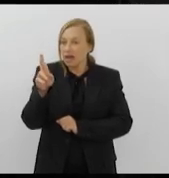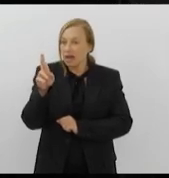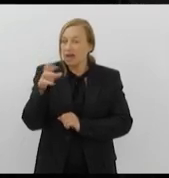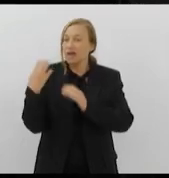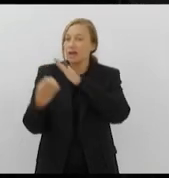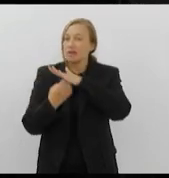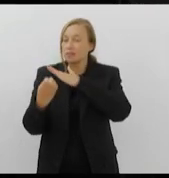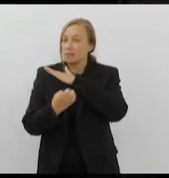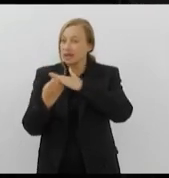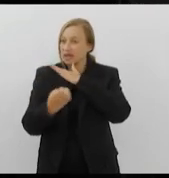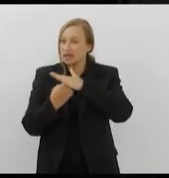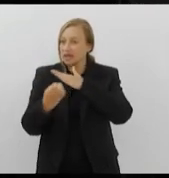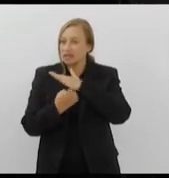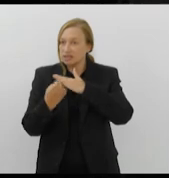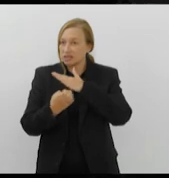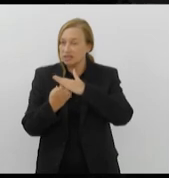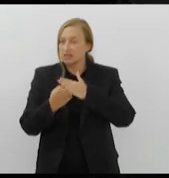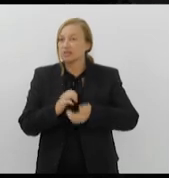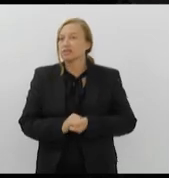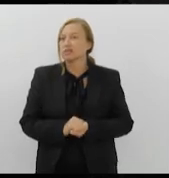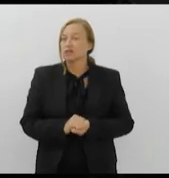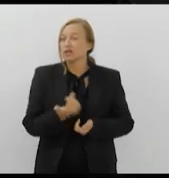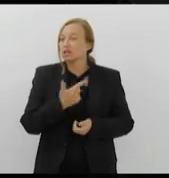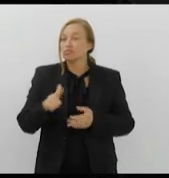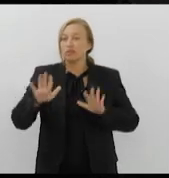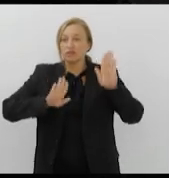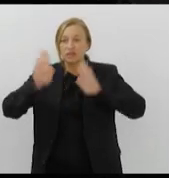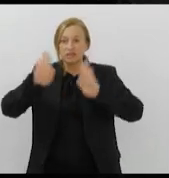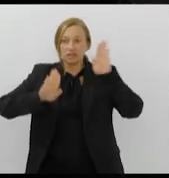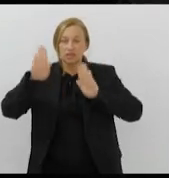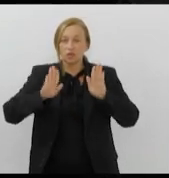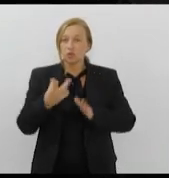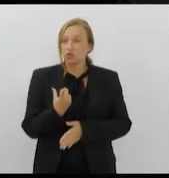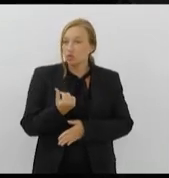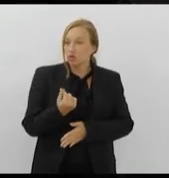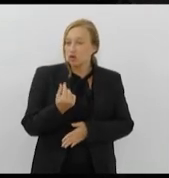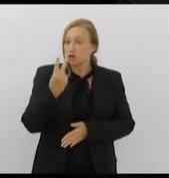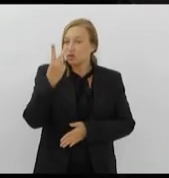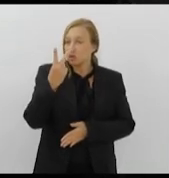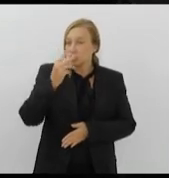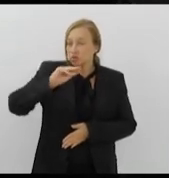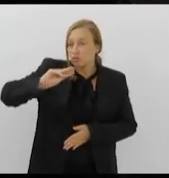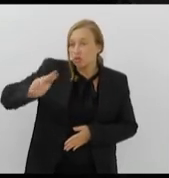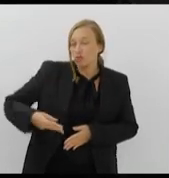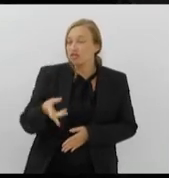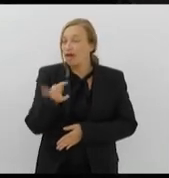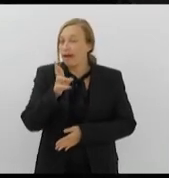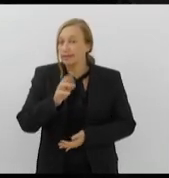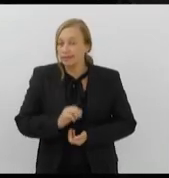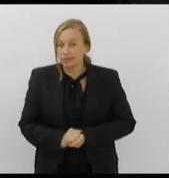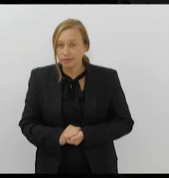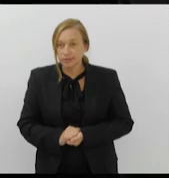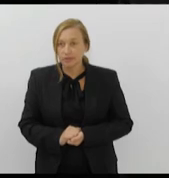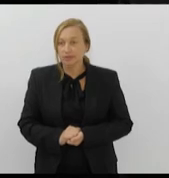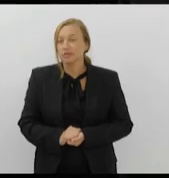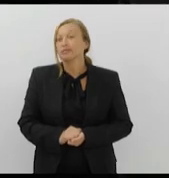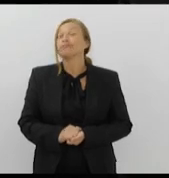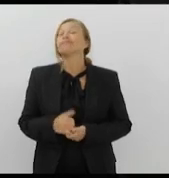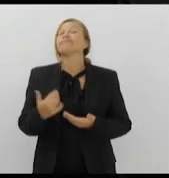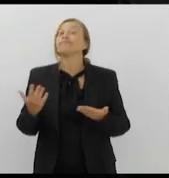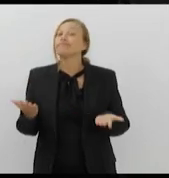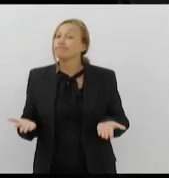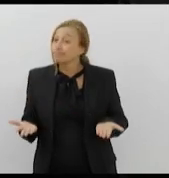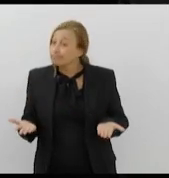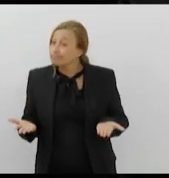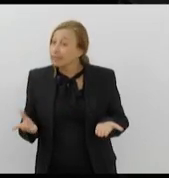contrato ocorreu sem licitação, no valor de 2 milhões de reais. E aí,